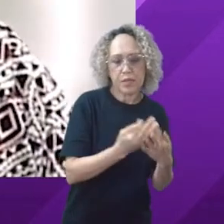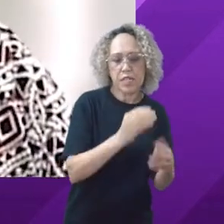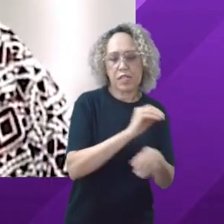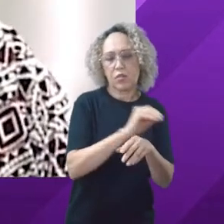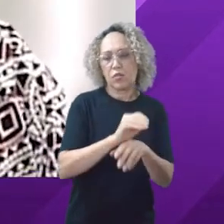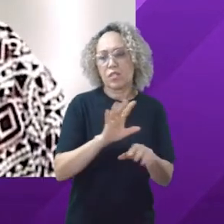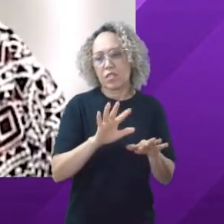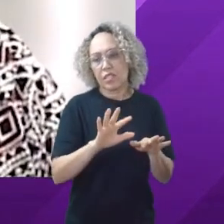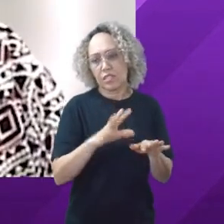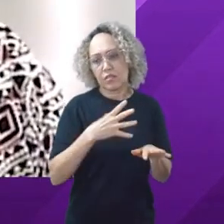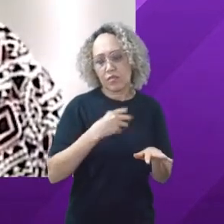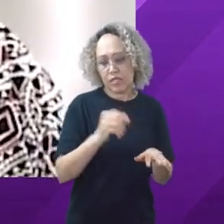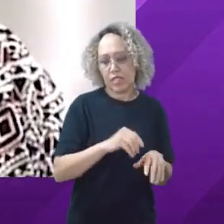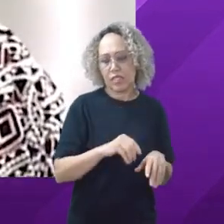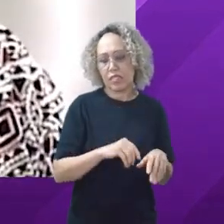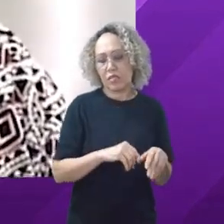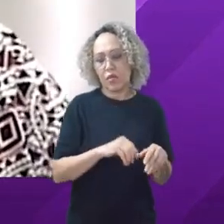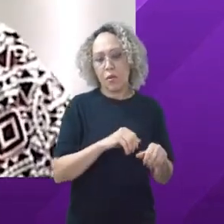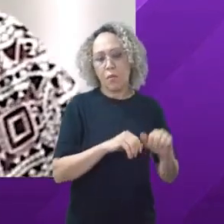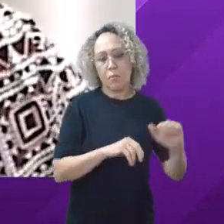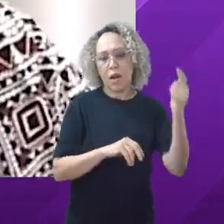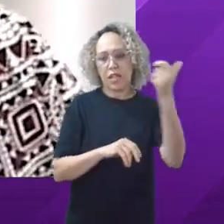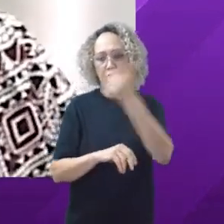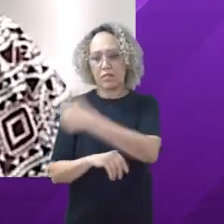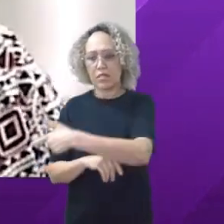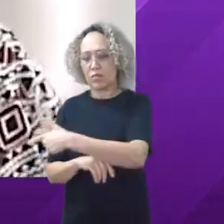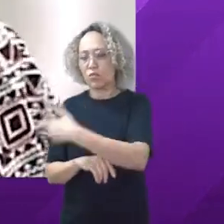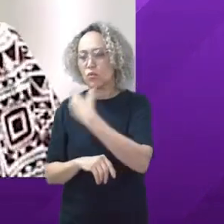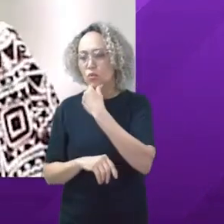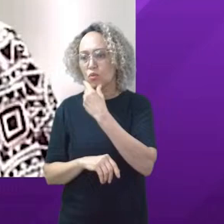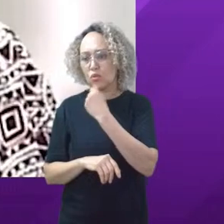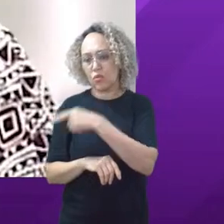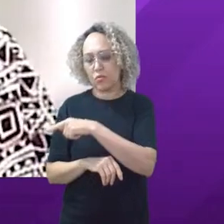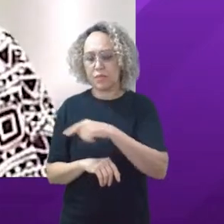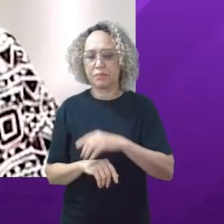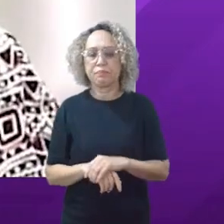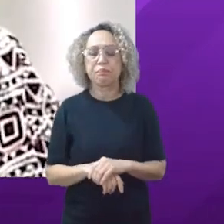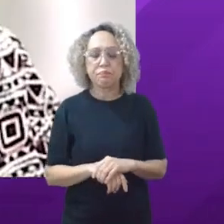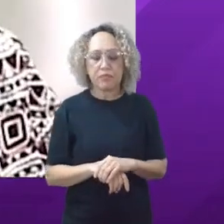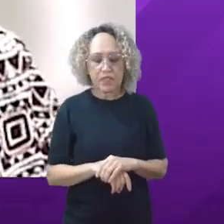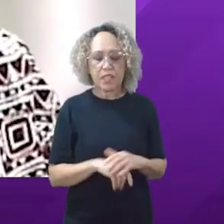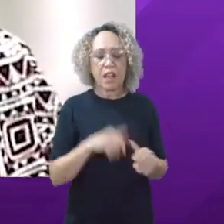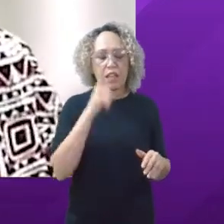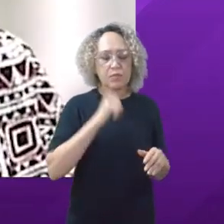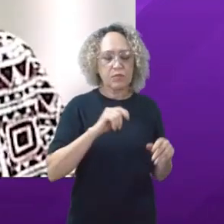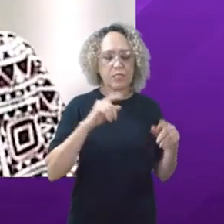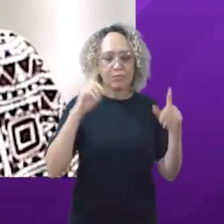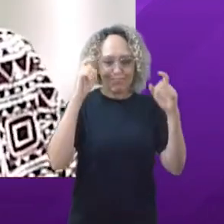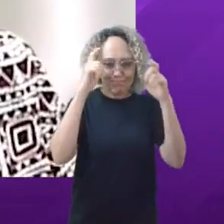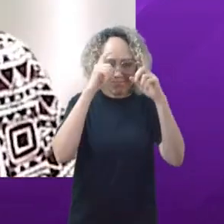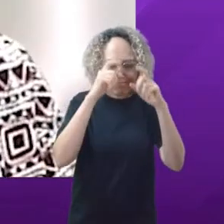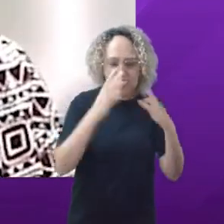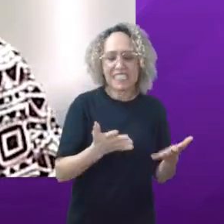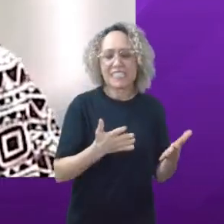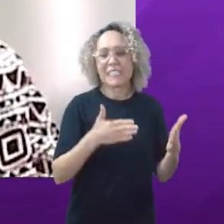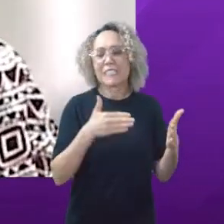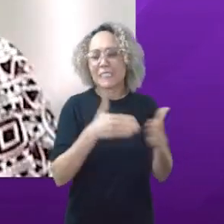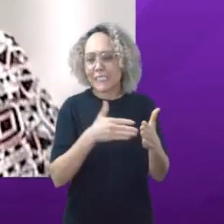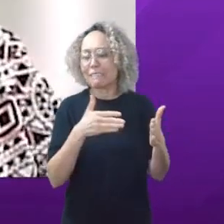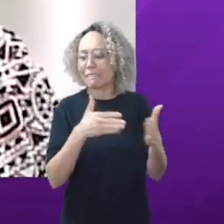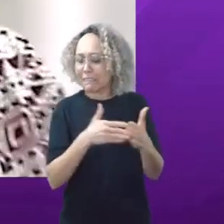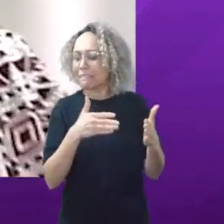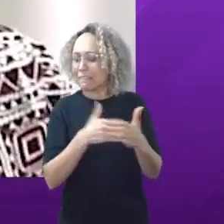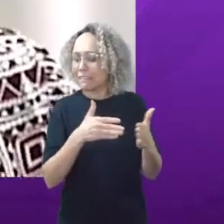ter menos essas situações presentes na sua vida. As dificuldades que as mulheres têm no mercado de